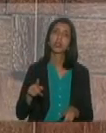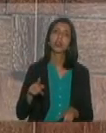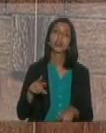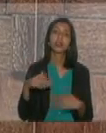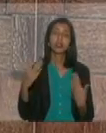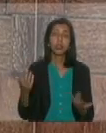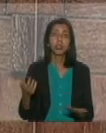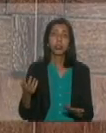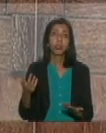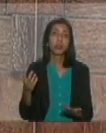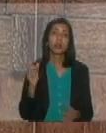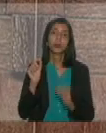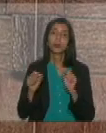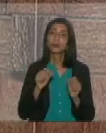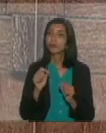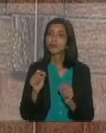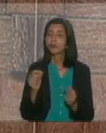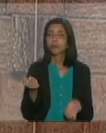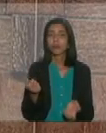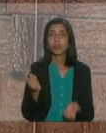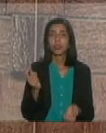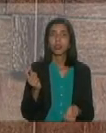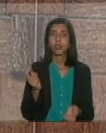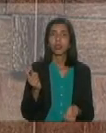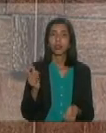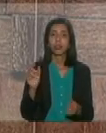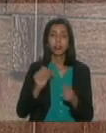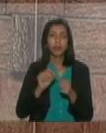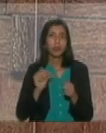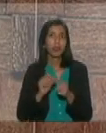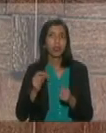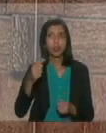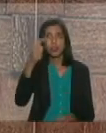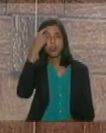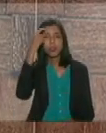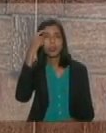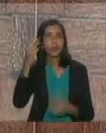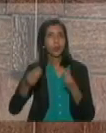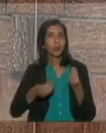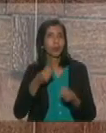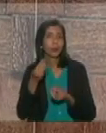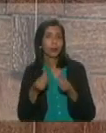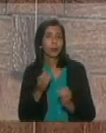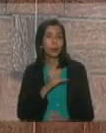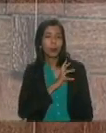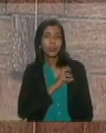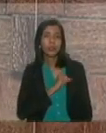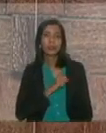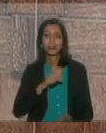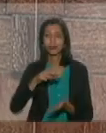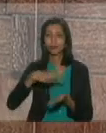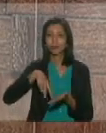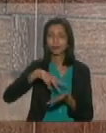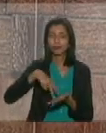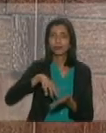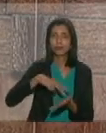dele, assim, muito próprio. Então, é tudo, assim, o frisson, né, aquela paixão